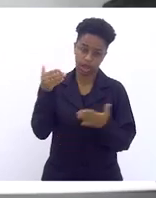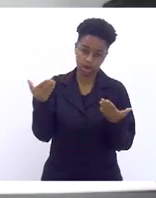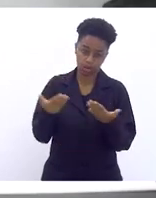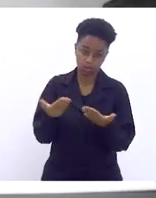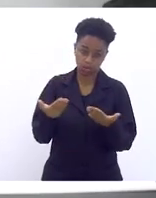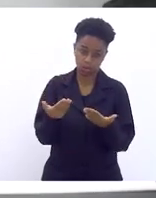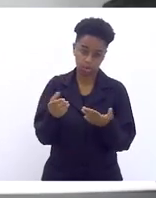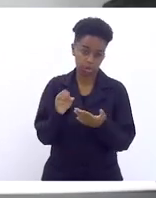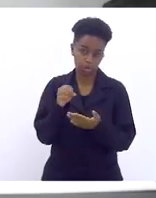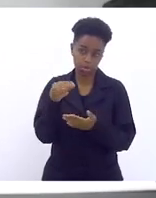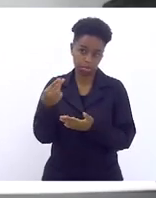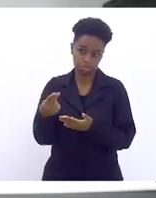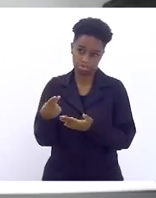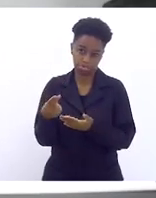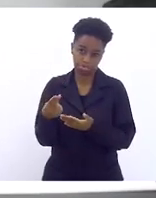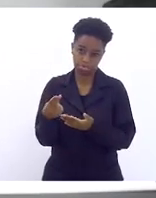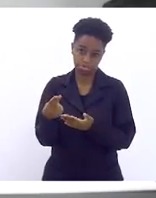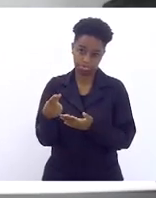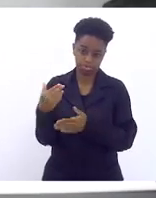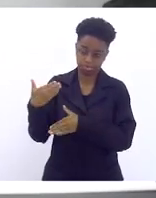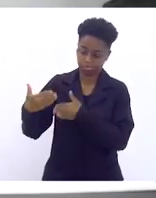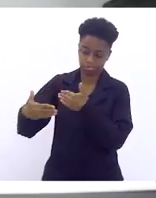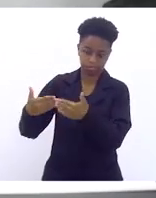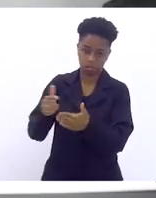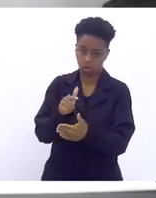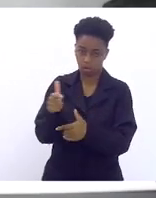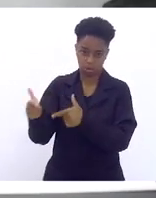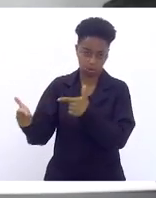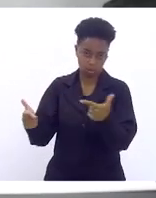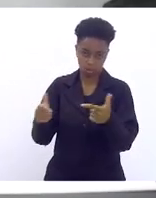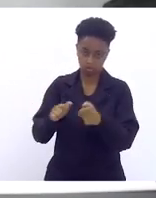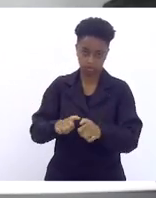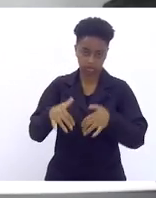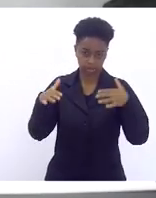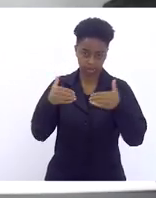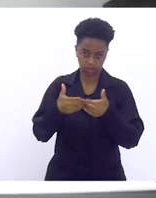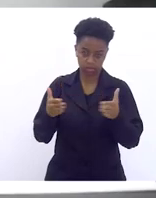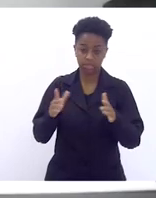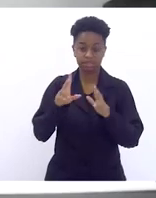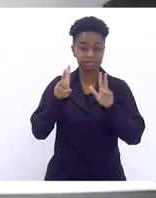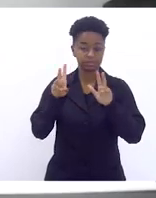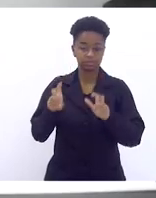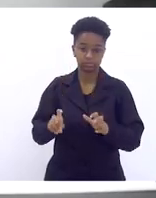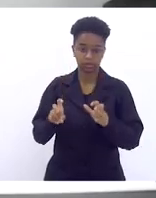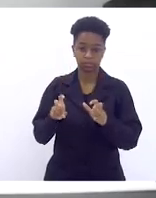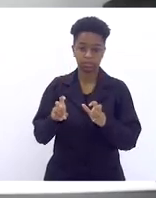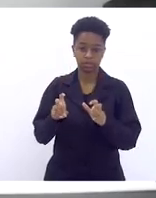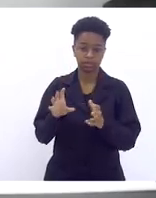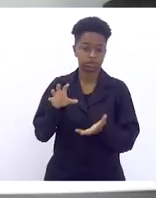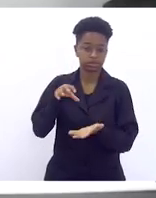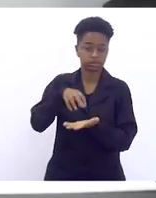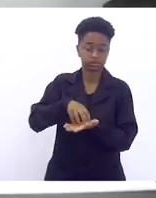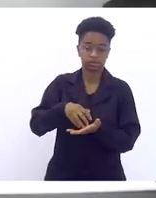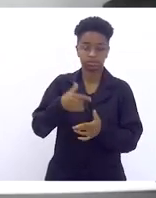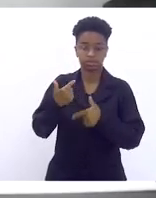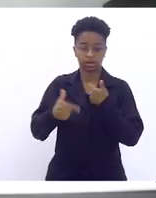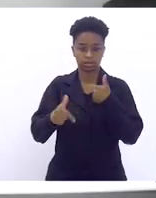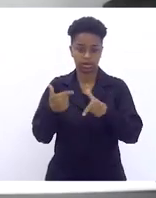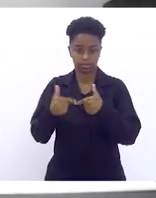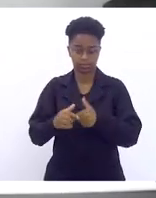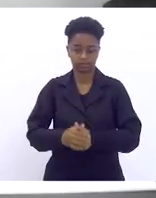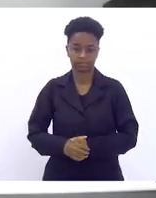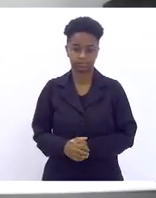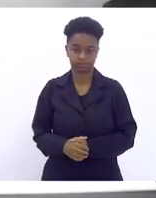ou no nas outras audiências públicas é sobre a questão da centralidade do trabalho